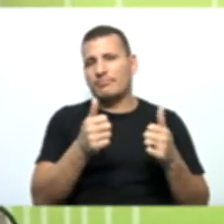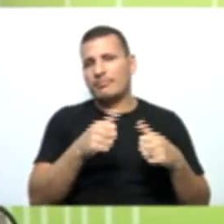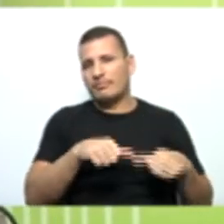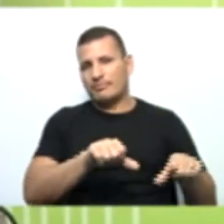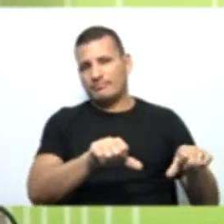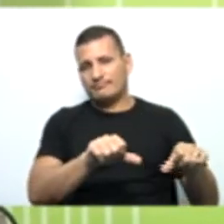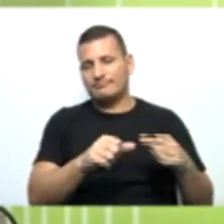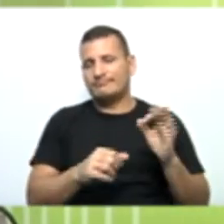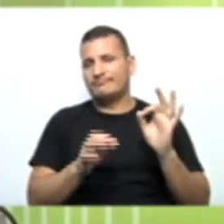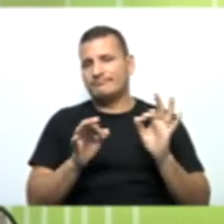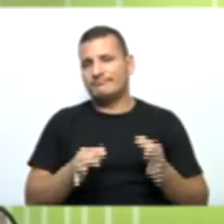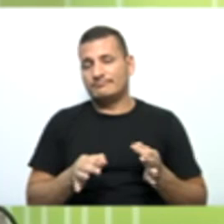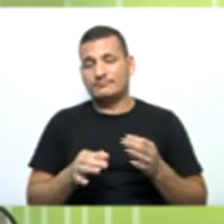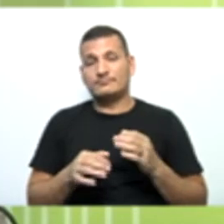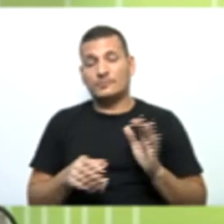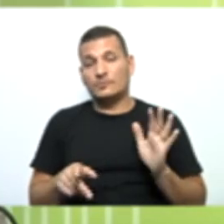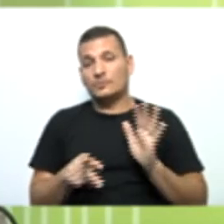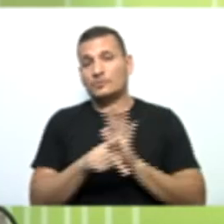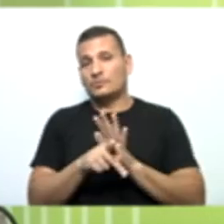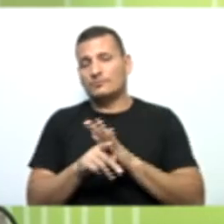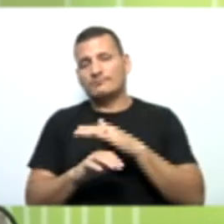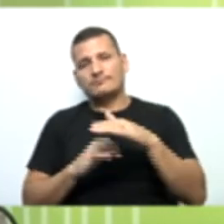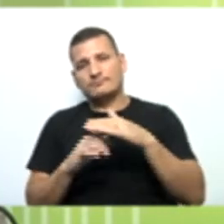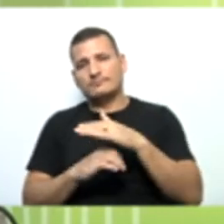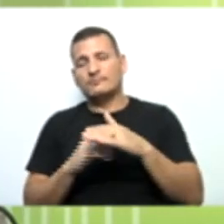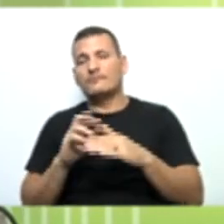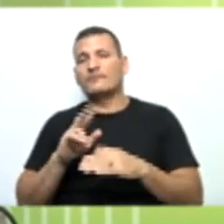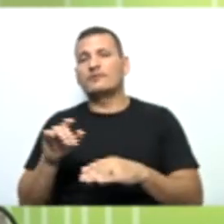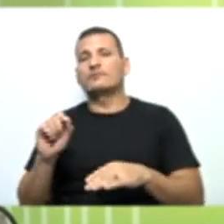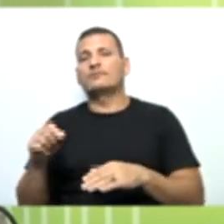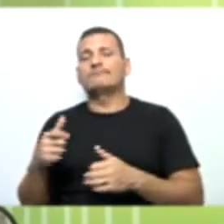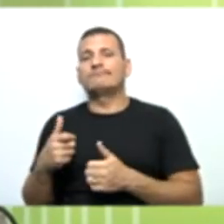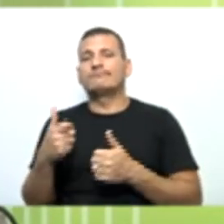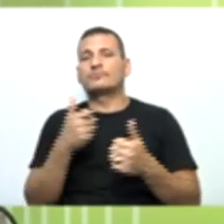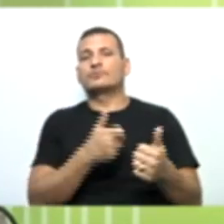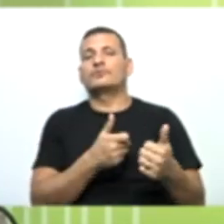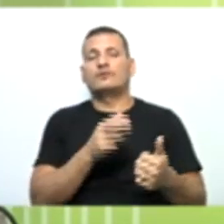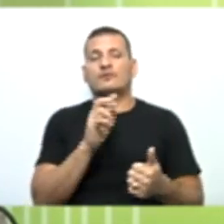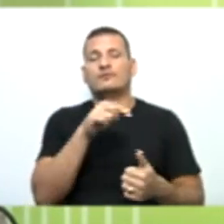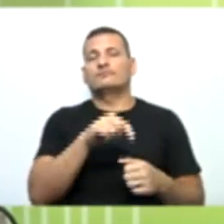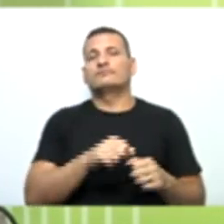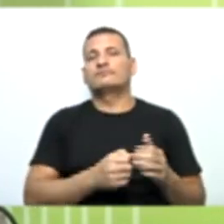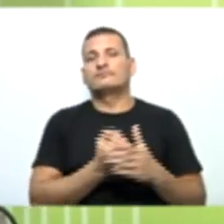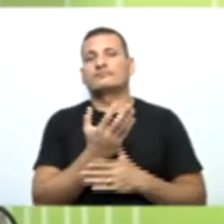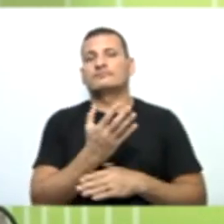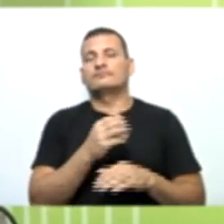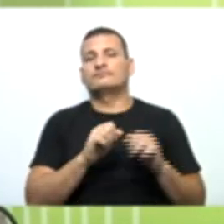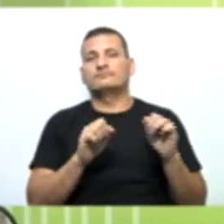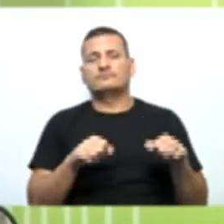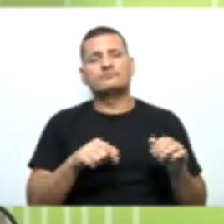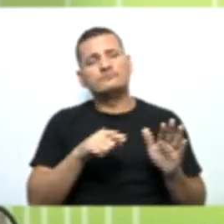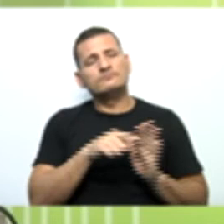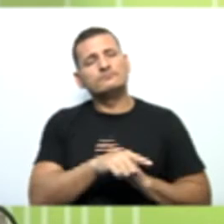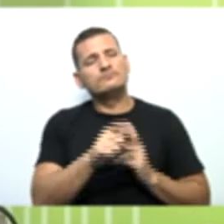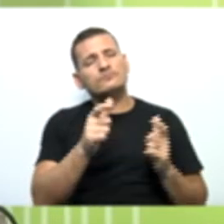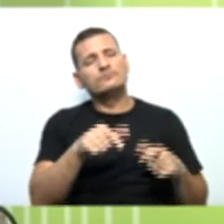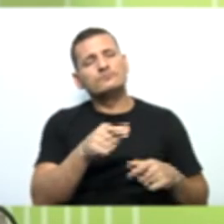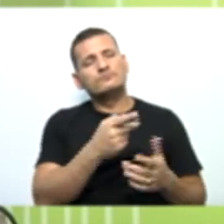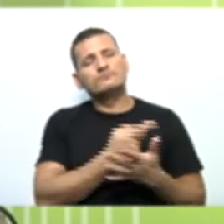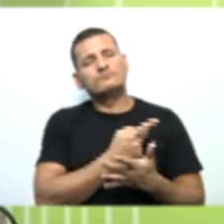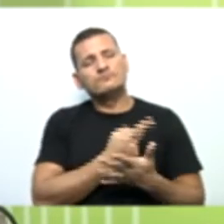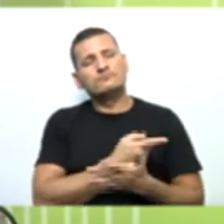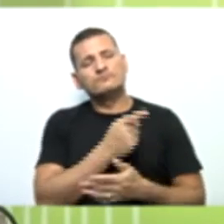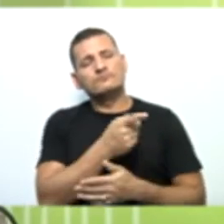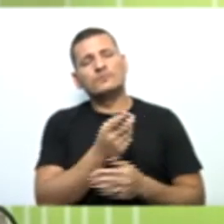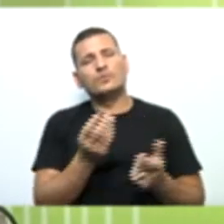certeza, o dono da instituição vai atrás de quem criou o sistema. Ó, onde aconteceu um erro aí? Poxa, você colocou uma variável aí que,